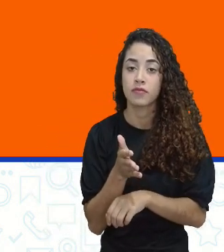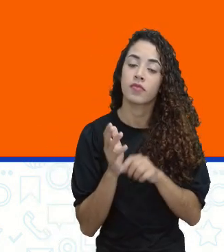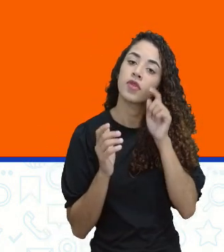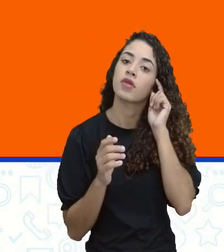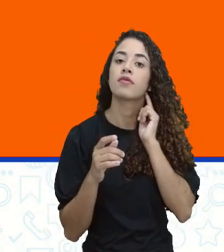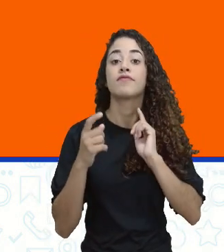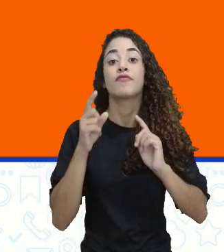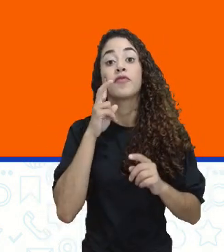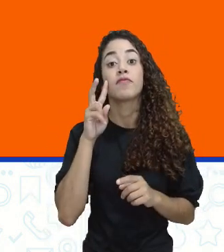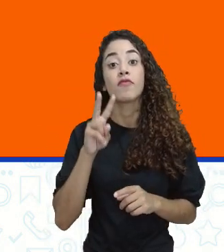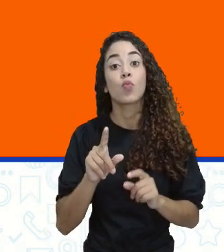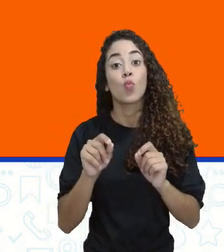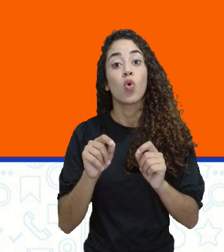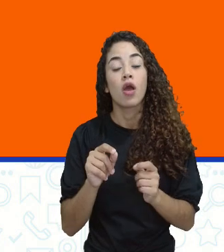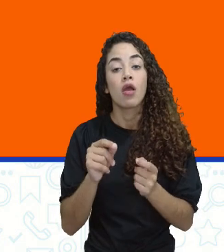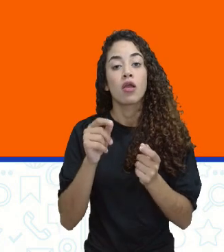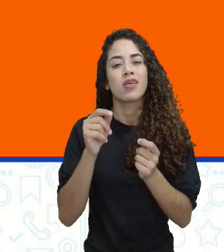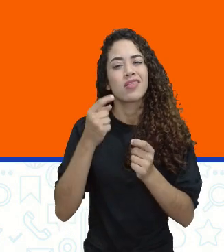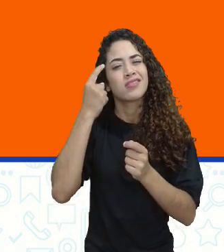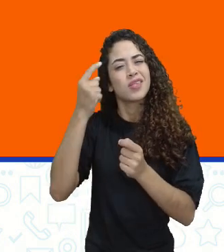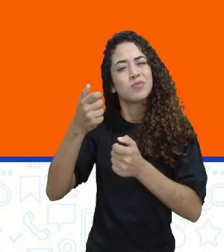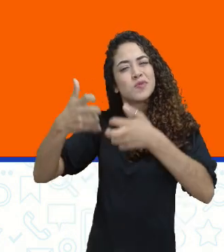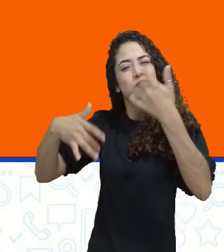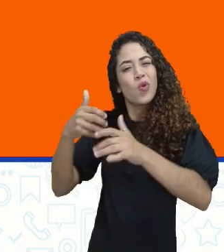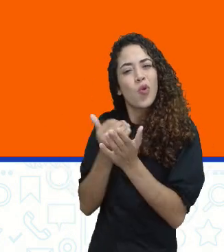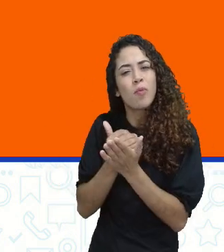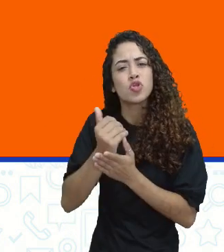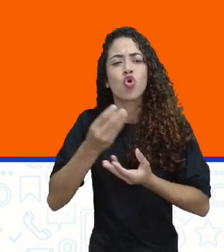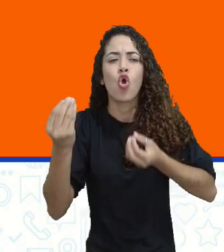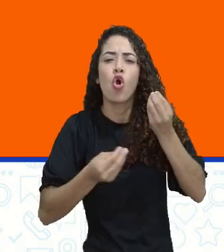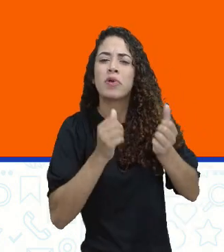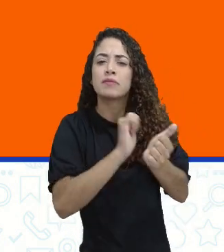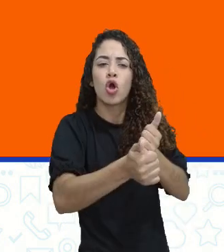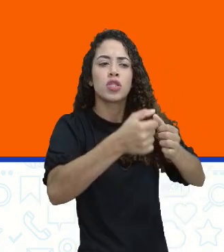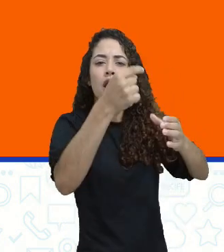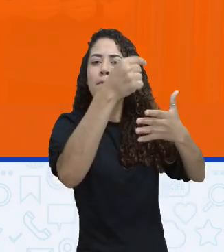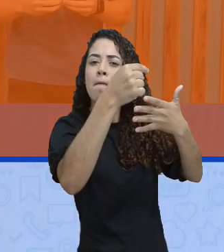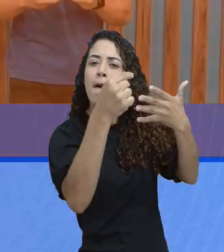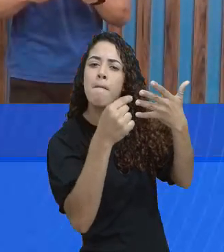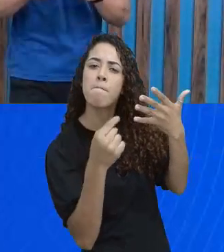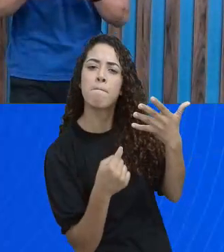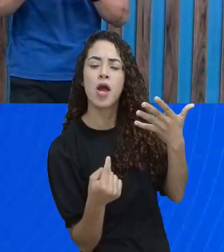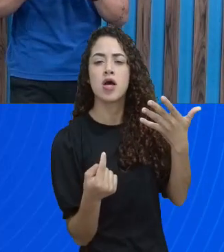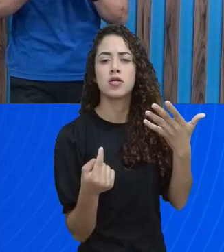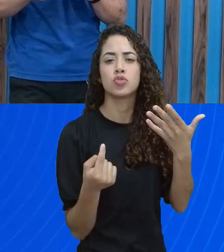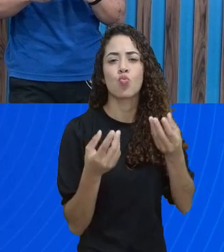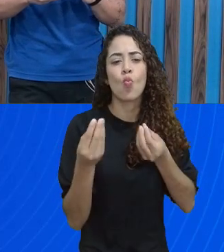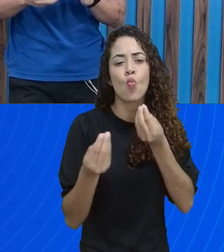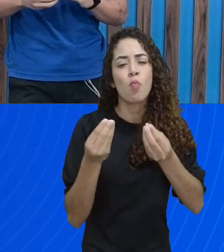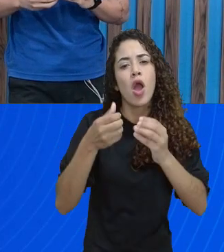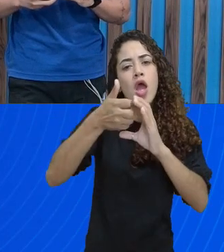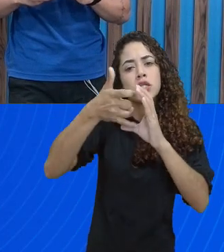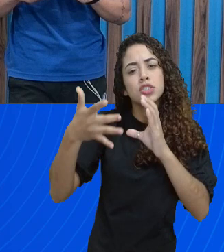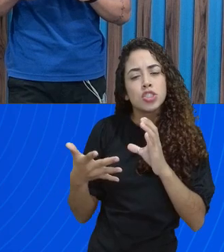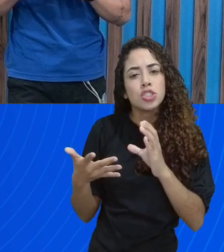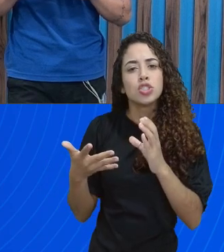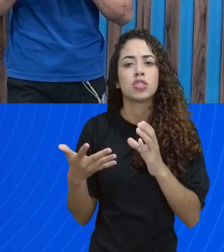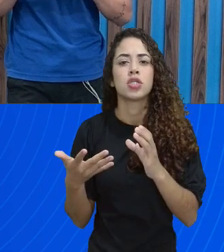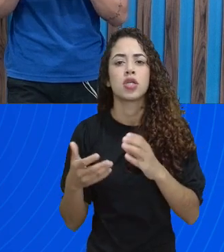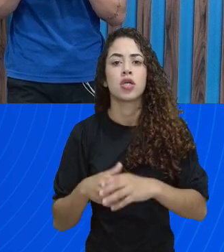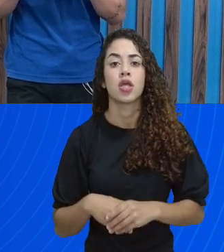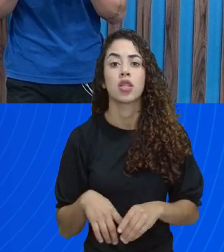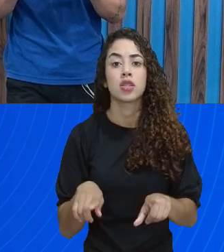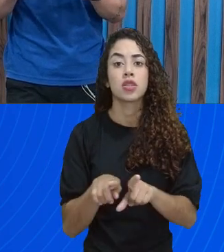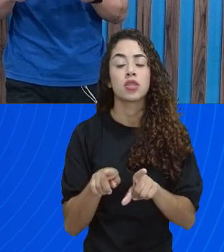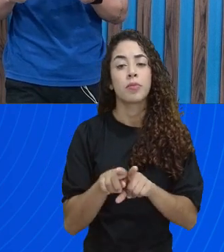no comecinho. Entender como é que a gente classifica o esporte, o que é que define, a questão